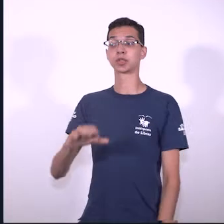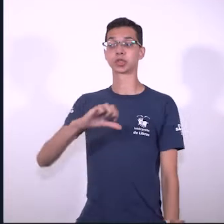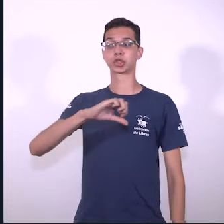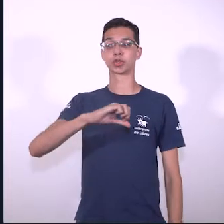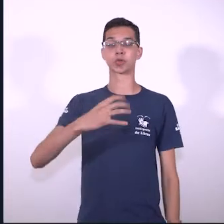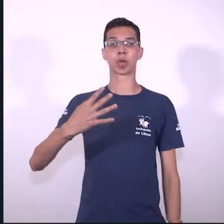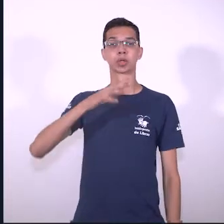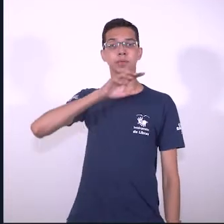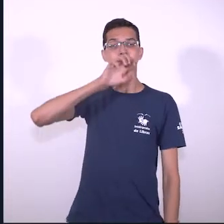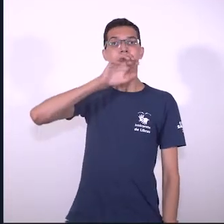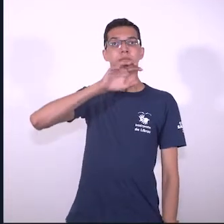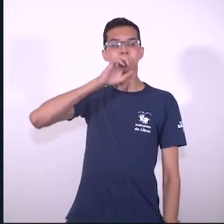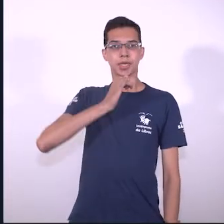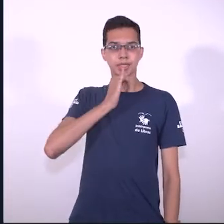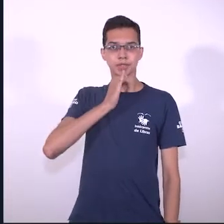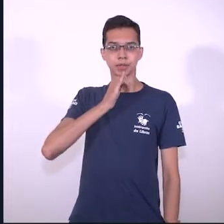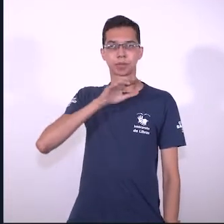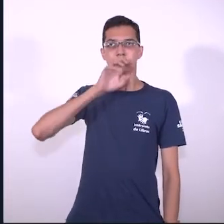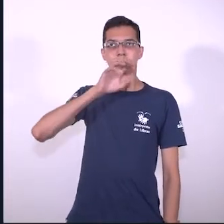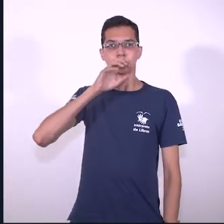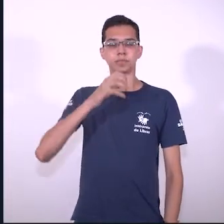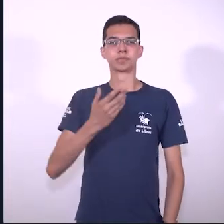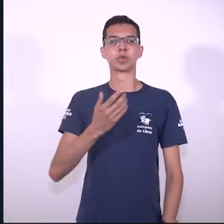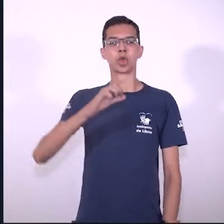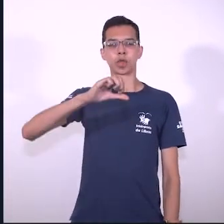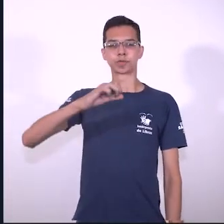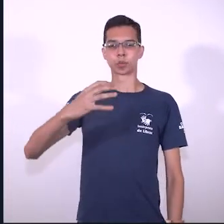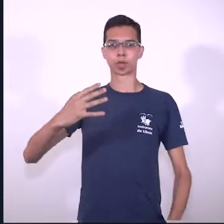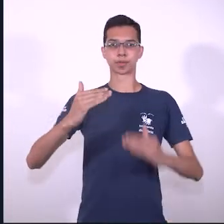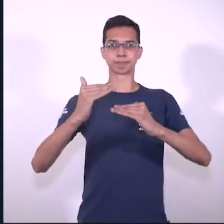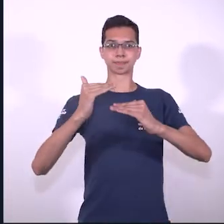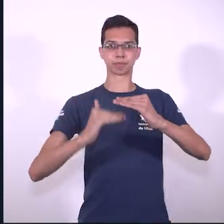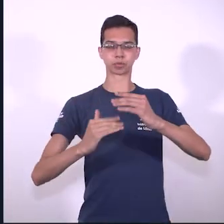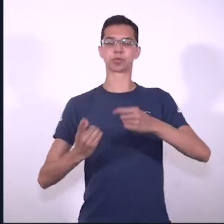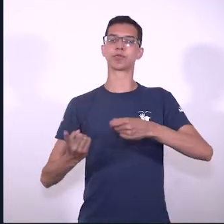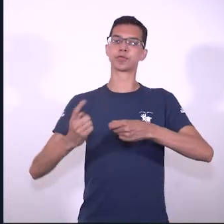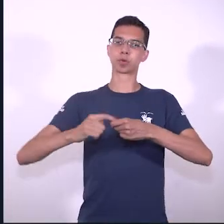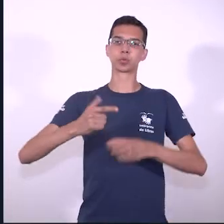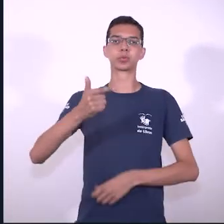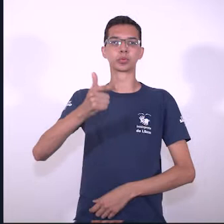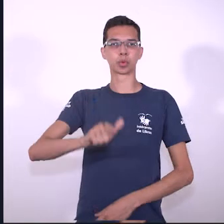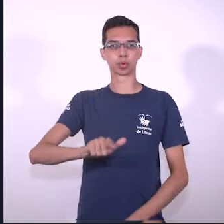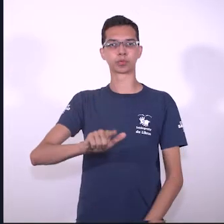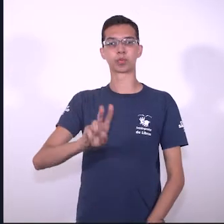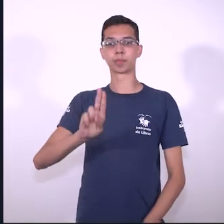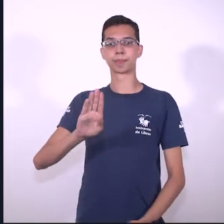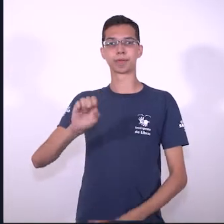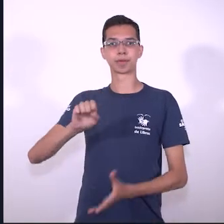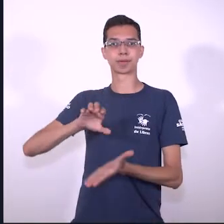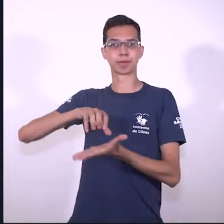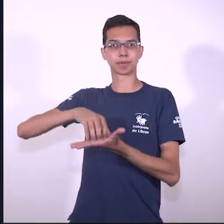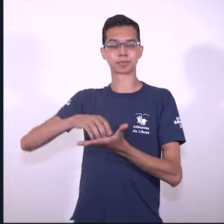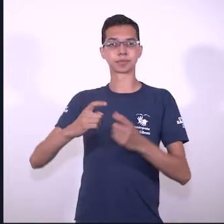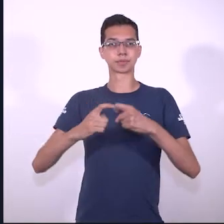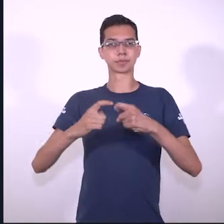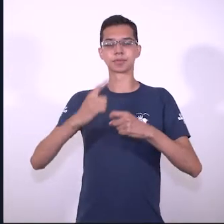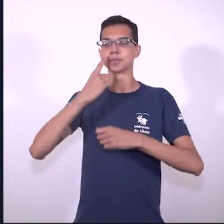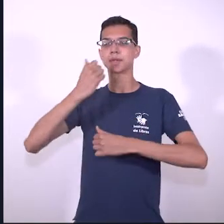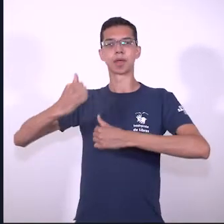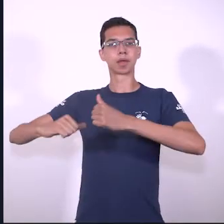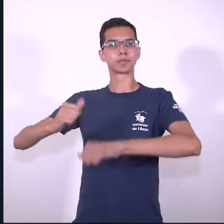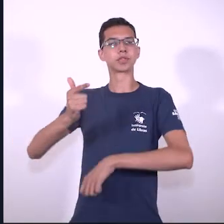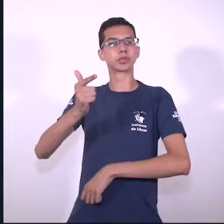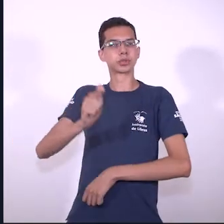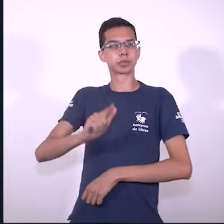ele volta para a UBS para uma nova avaliação médica e aí o médico tomará a